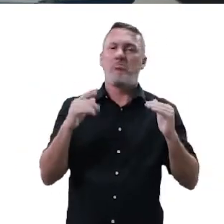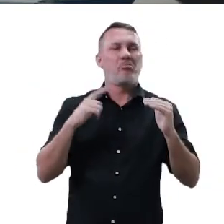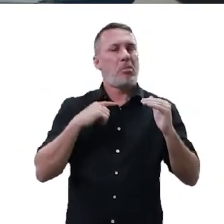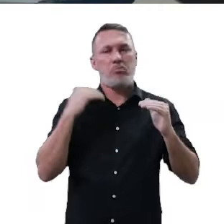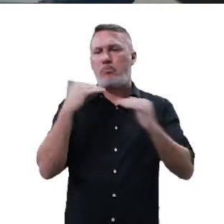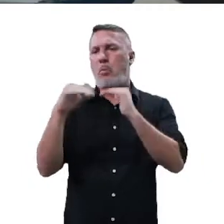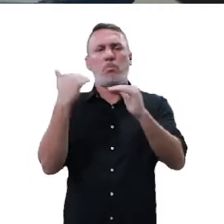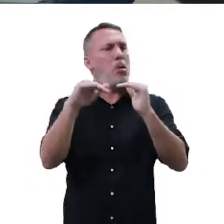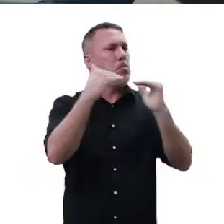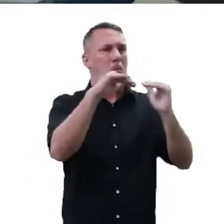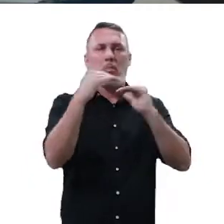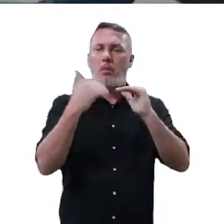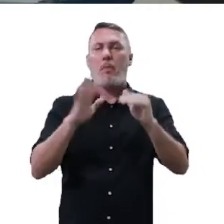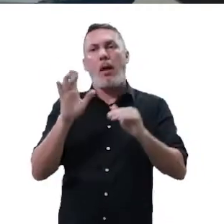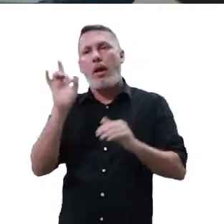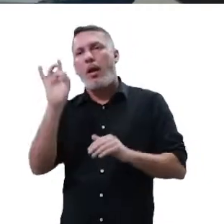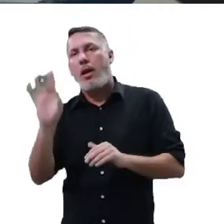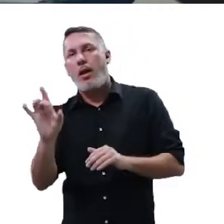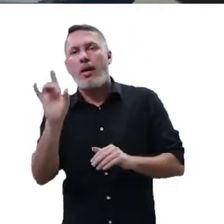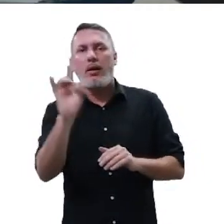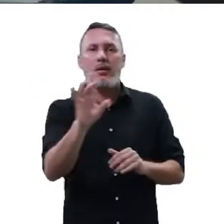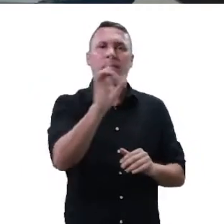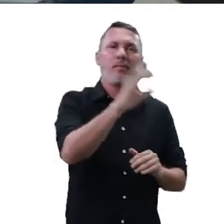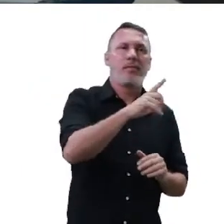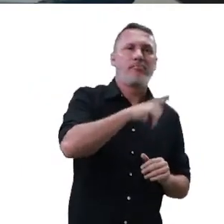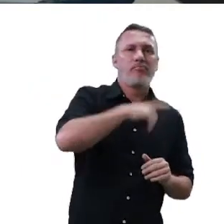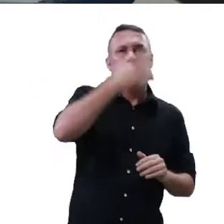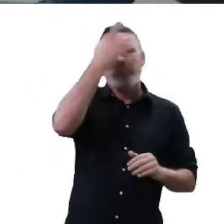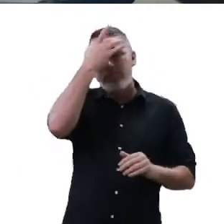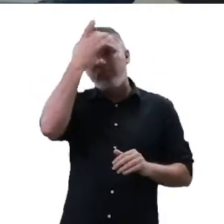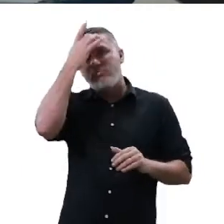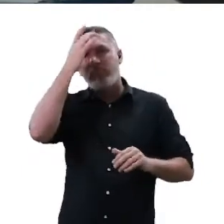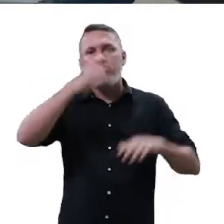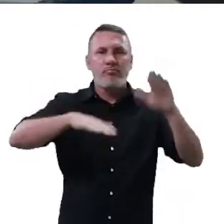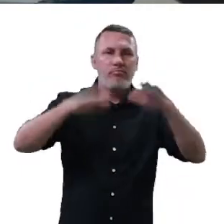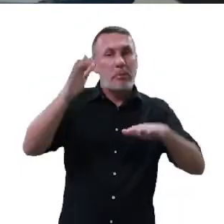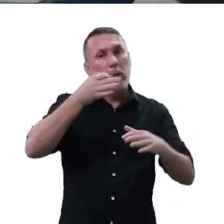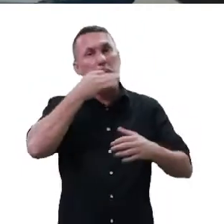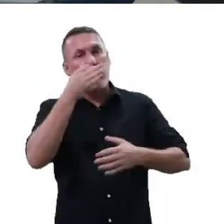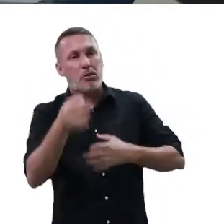um consenso, ok? Cada um deles chegava a determinada